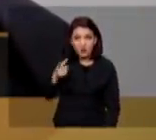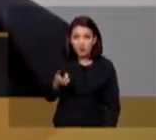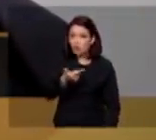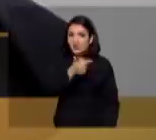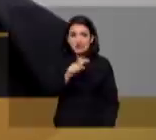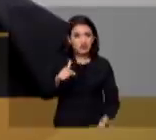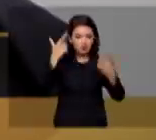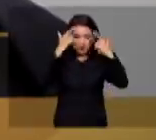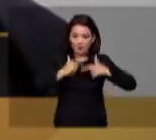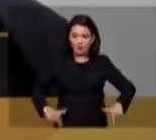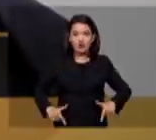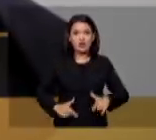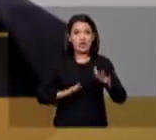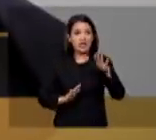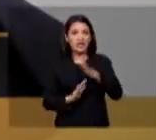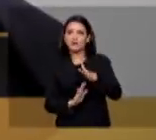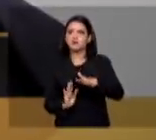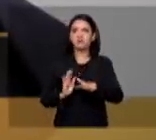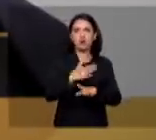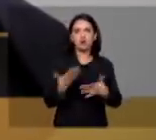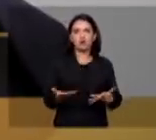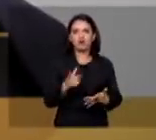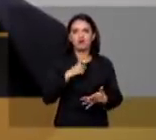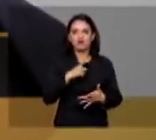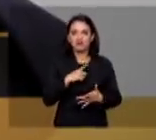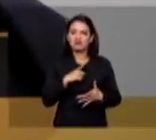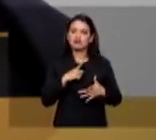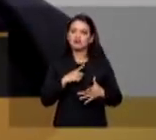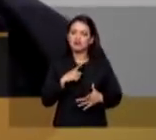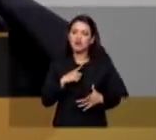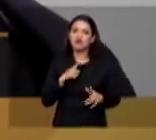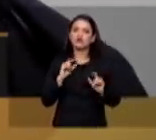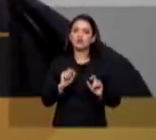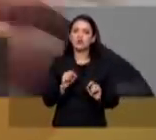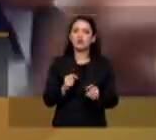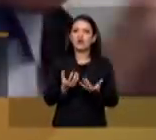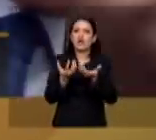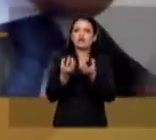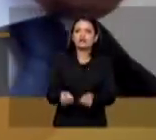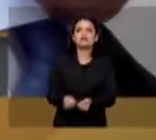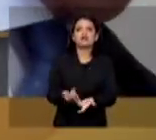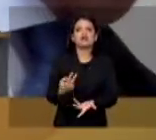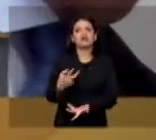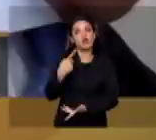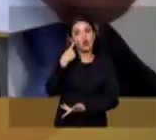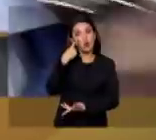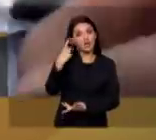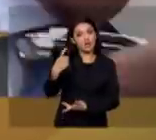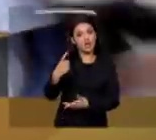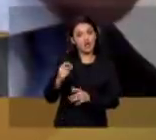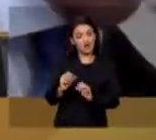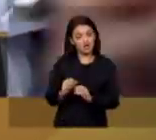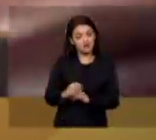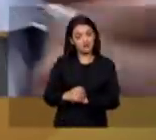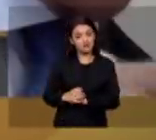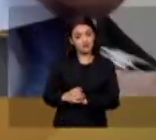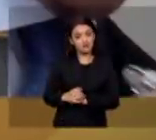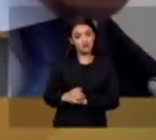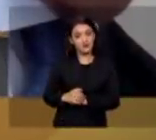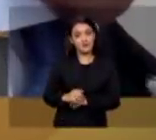do sistema acusatório, aderindo ao interesse da defesa e adotando